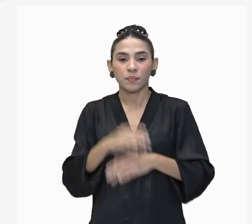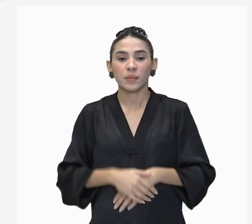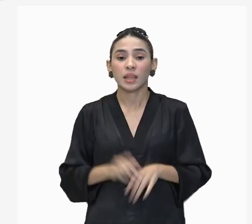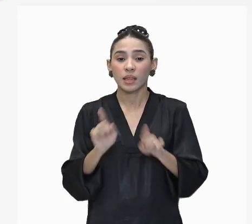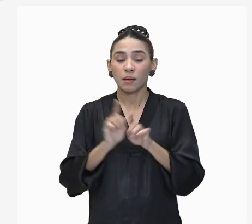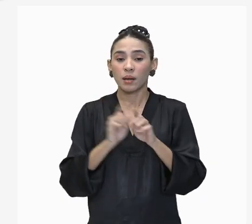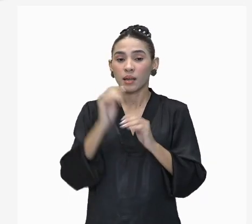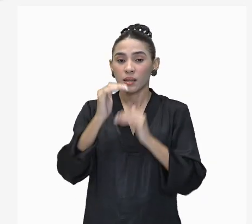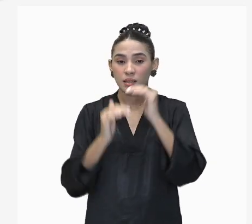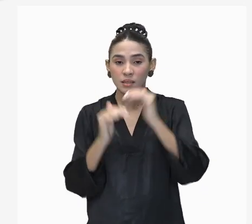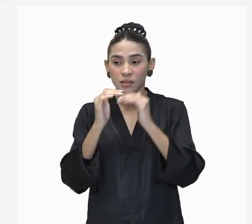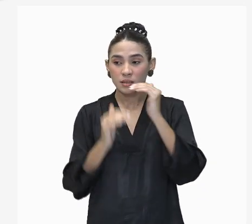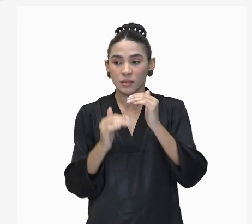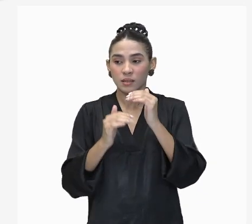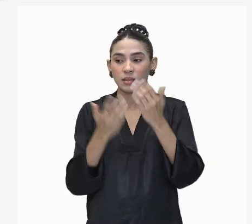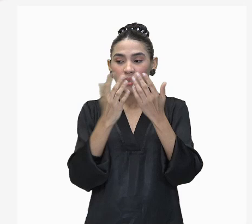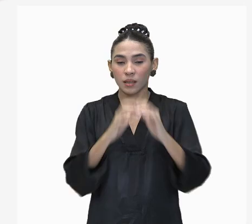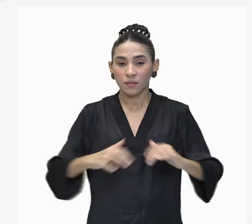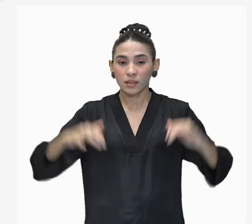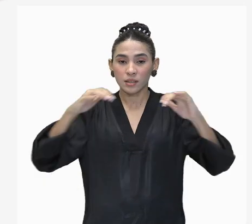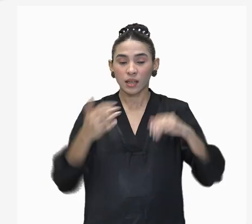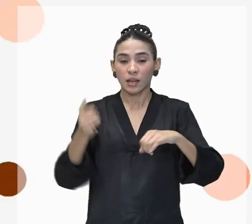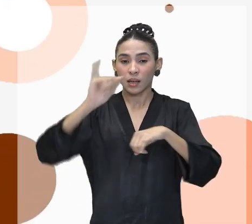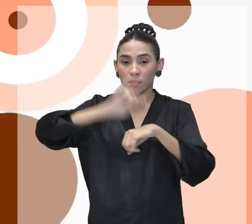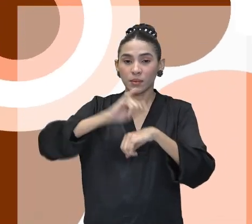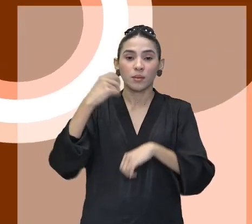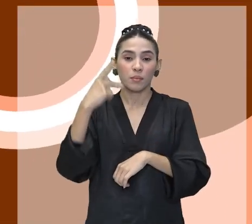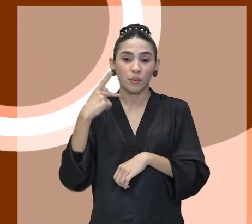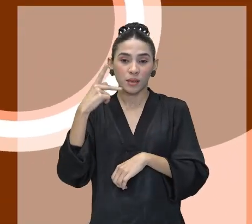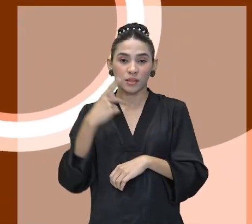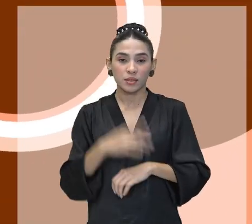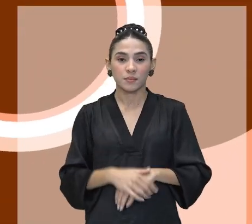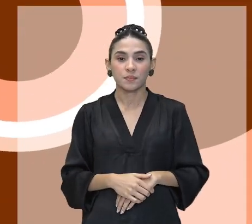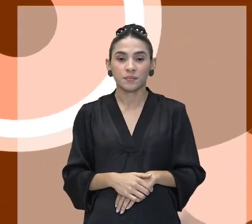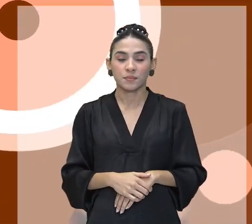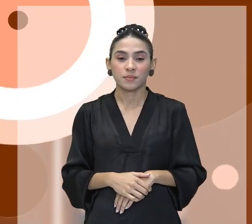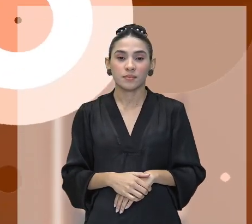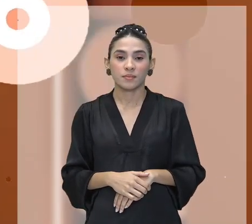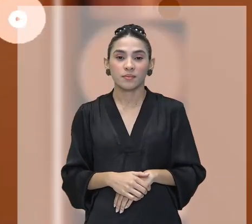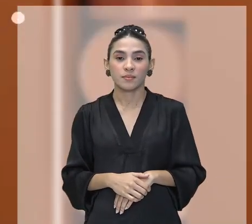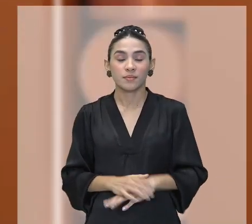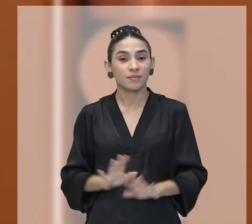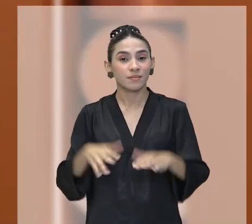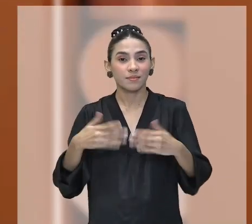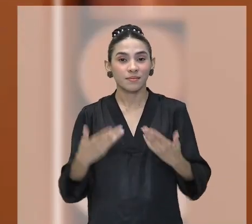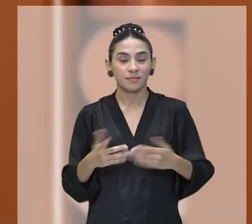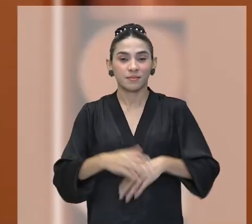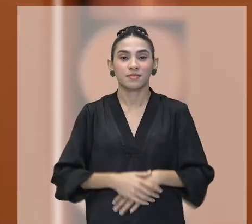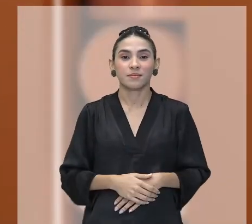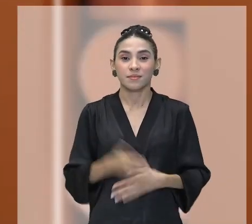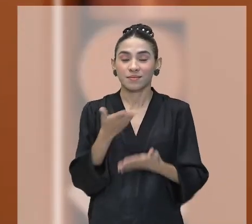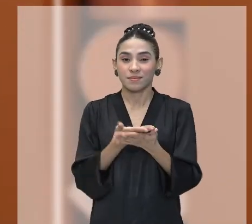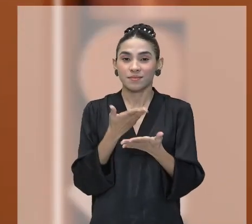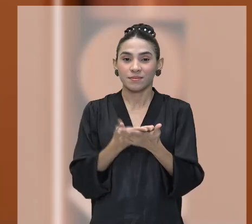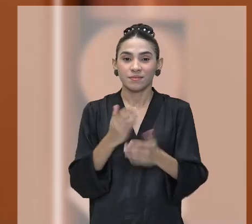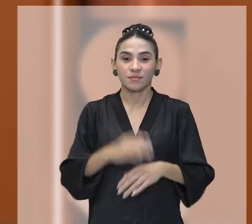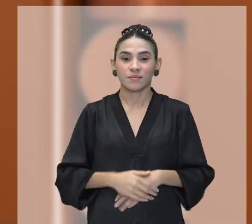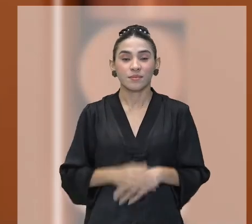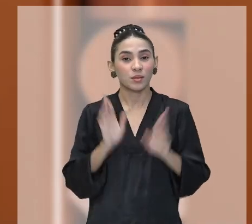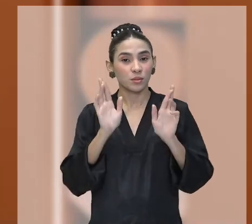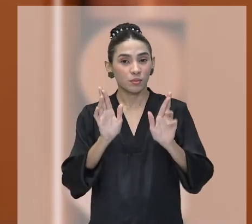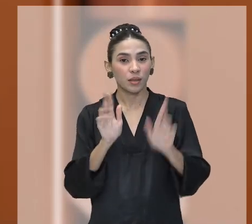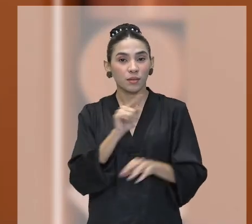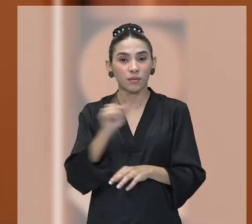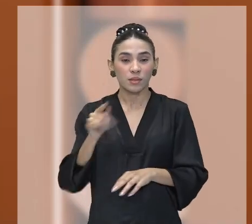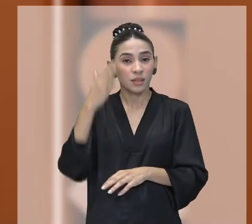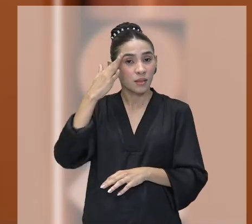política que eles também almejavam nesse contexto do tenentismo. Então, queridos, esta foi a nossa aula. Espero que vocês